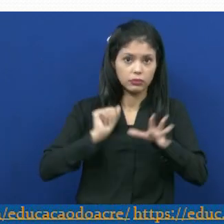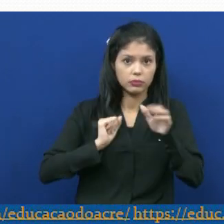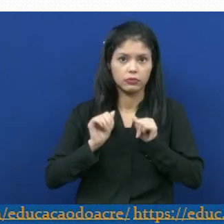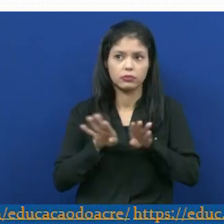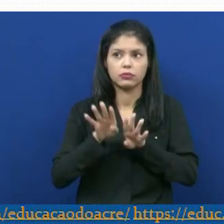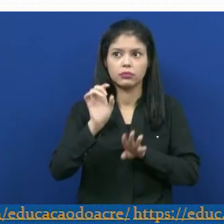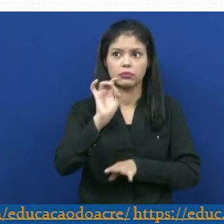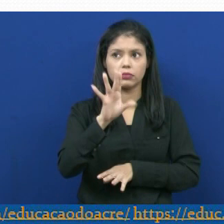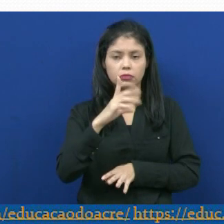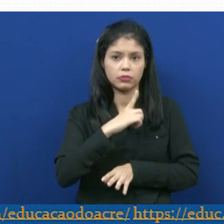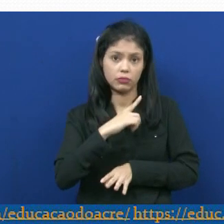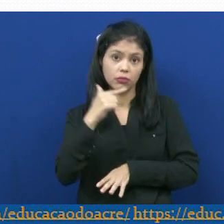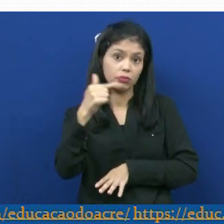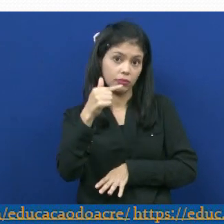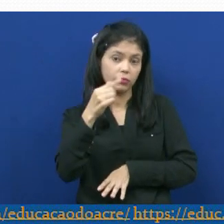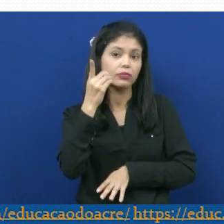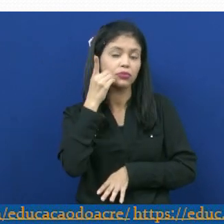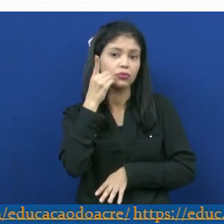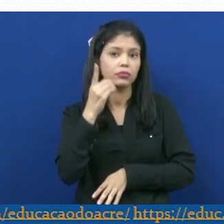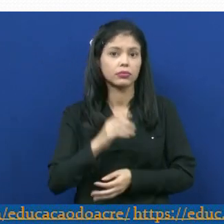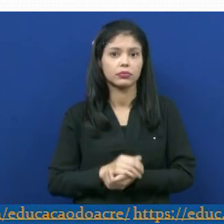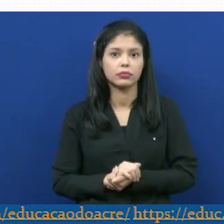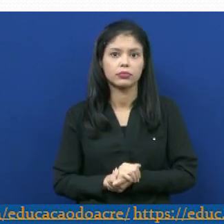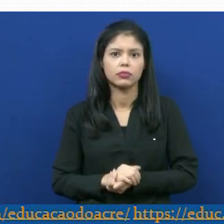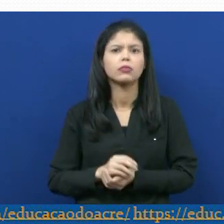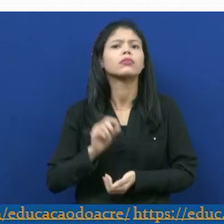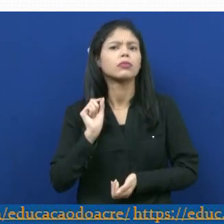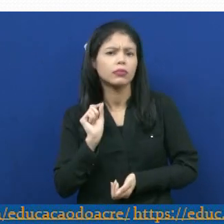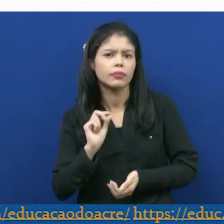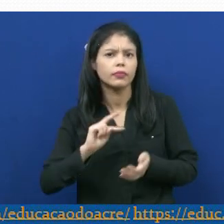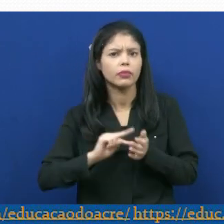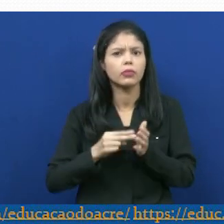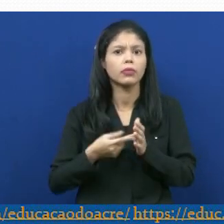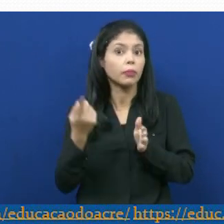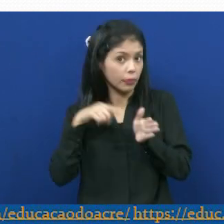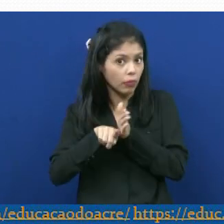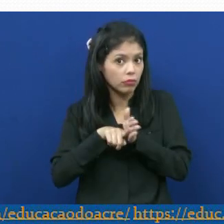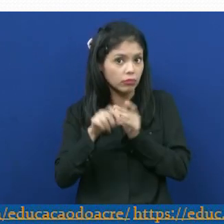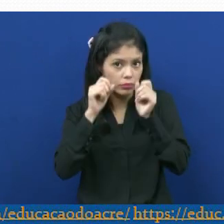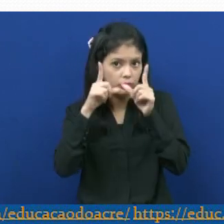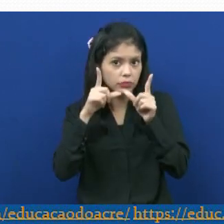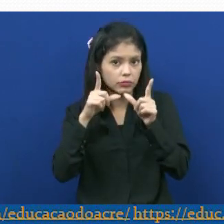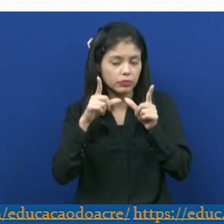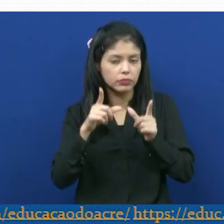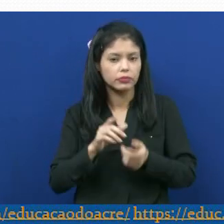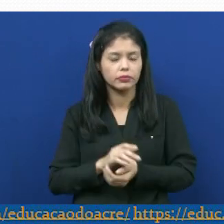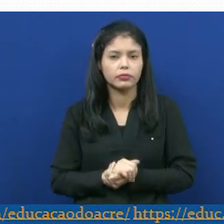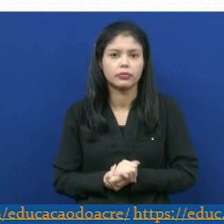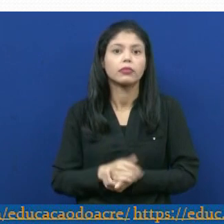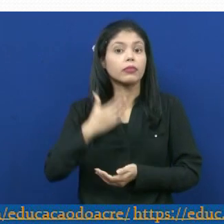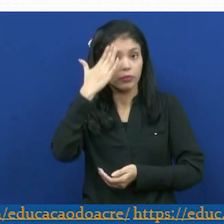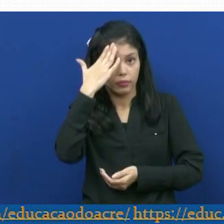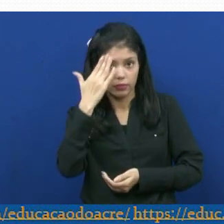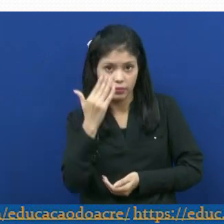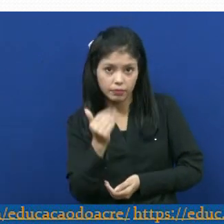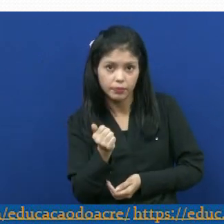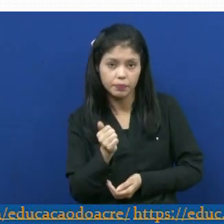contaminaram no 7º dia? Ou seja, observe só a pergunta. Ele quer